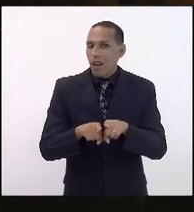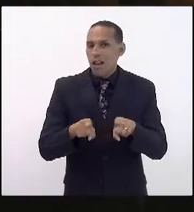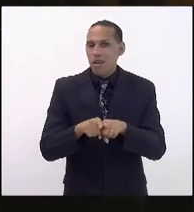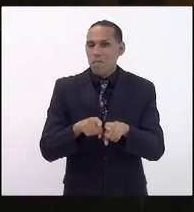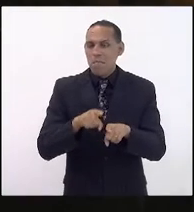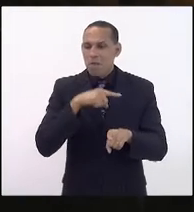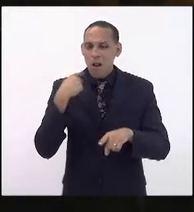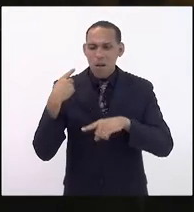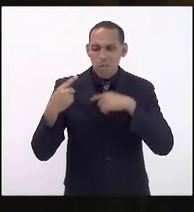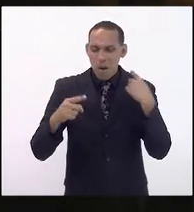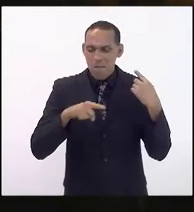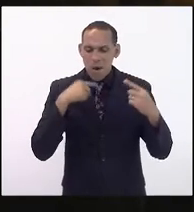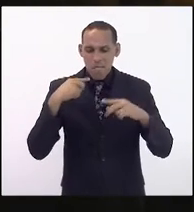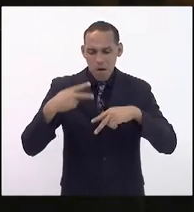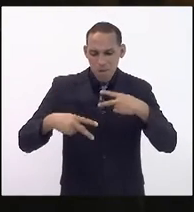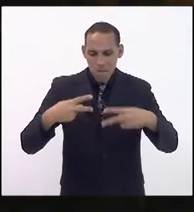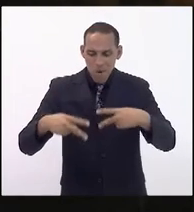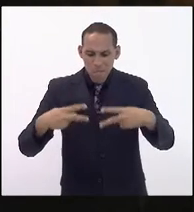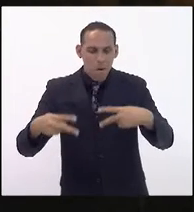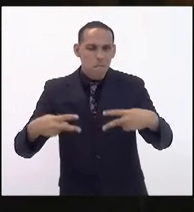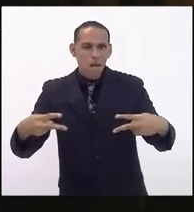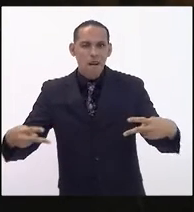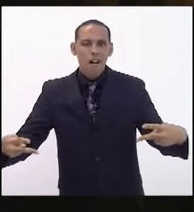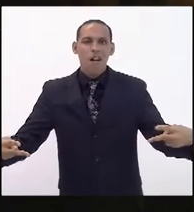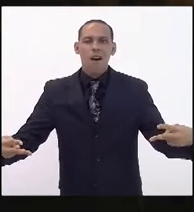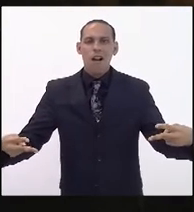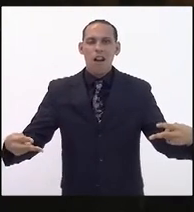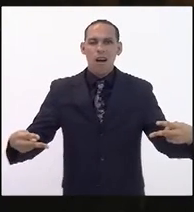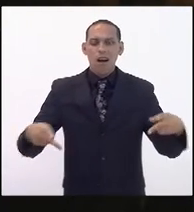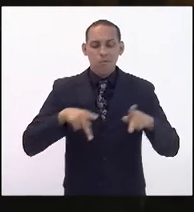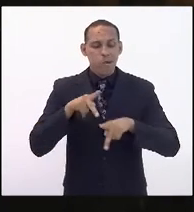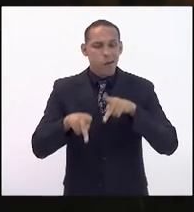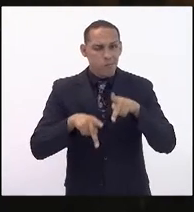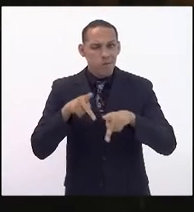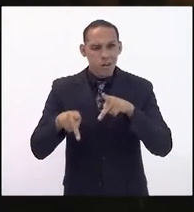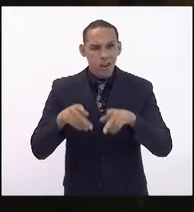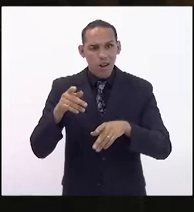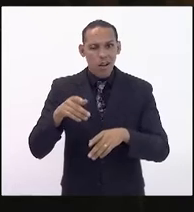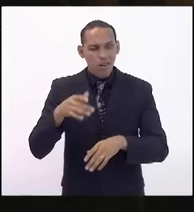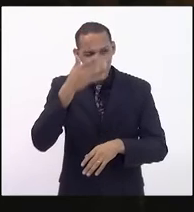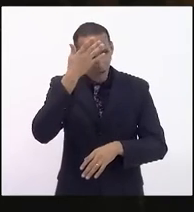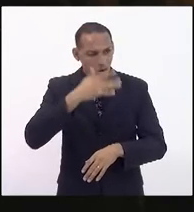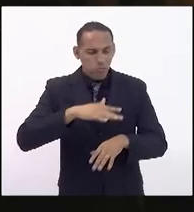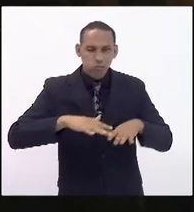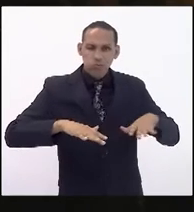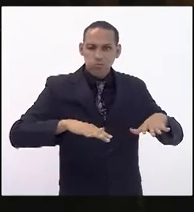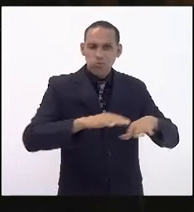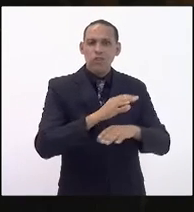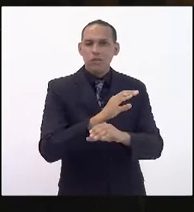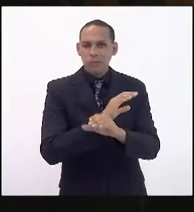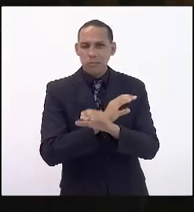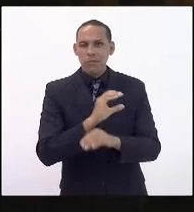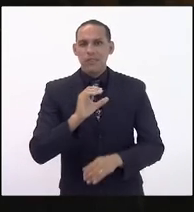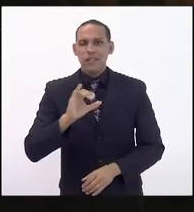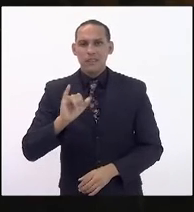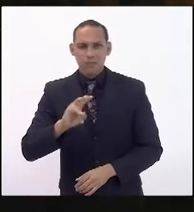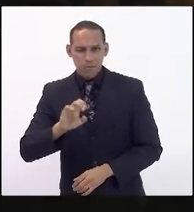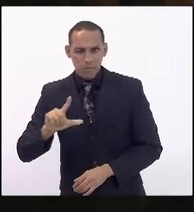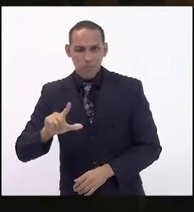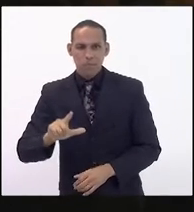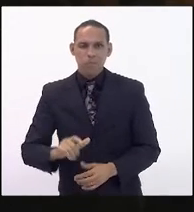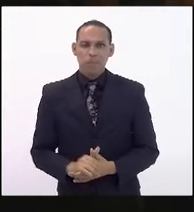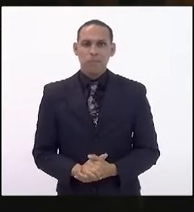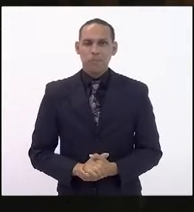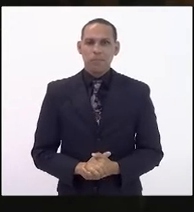que aconteceram no seio da população civil o insumo tenciona